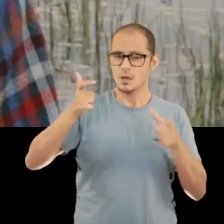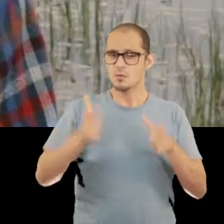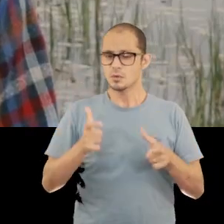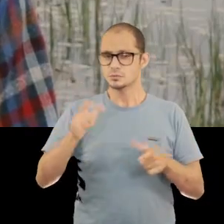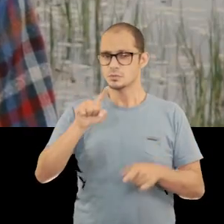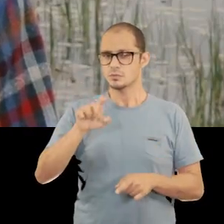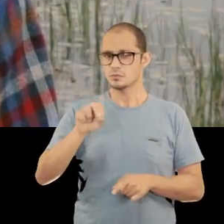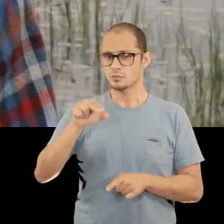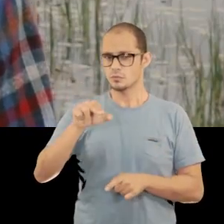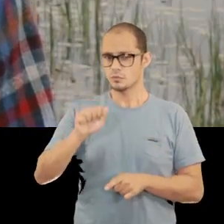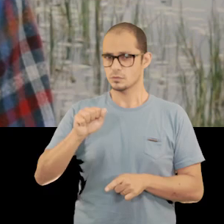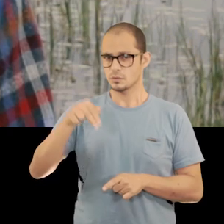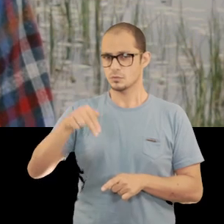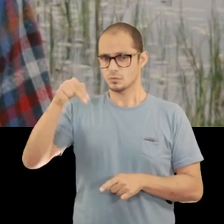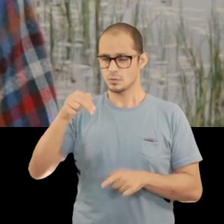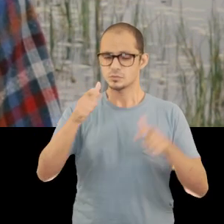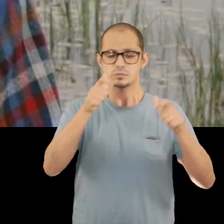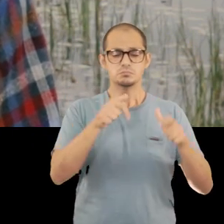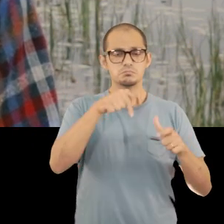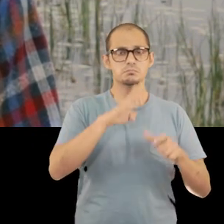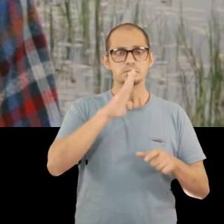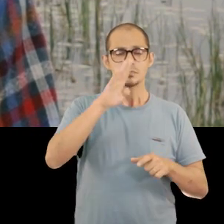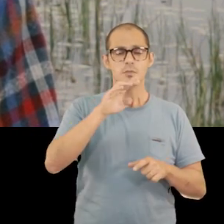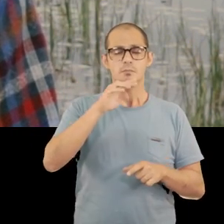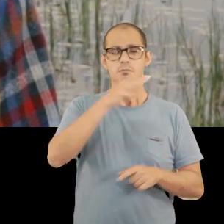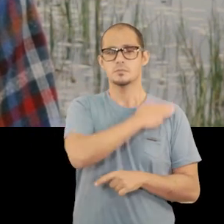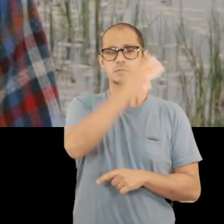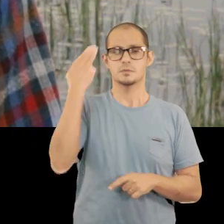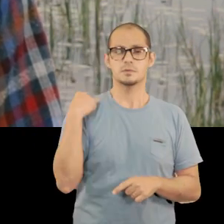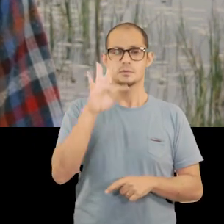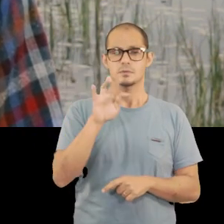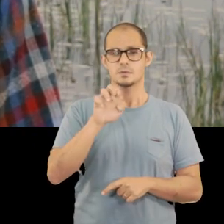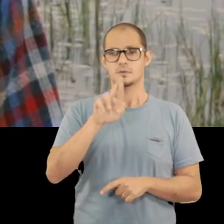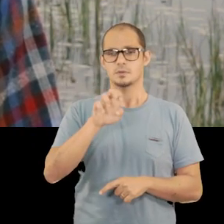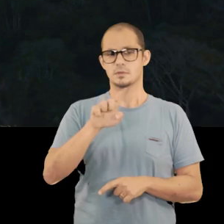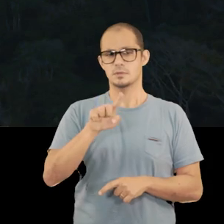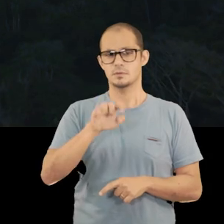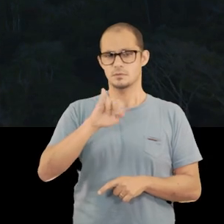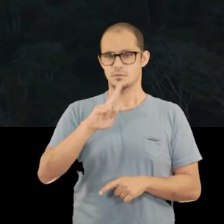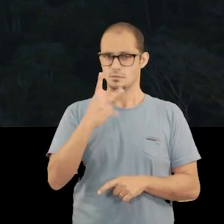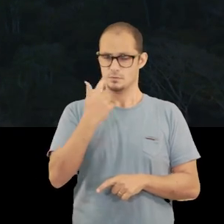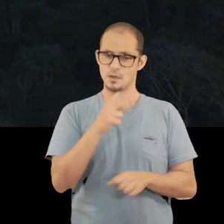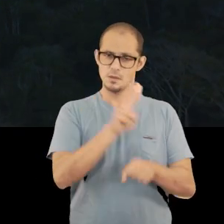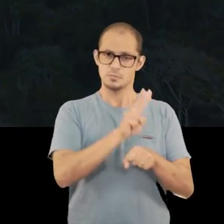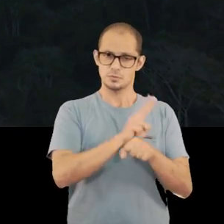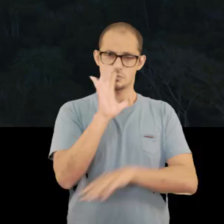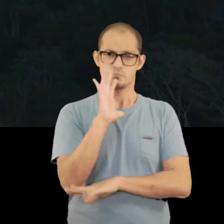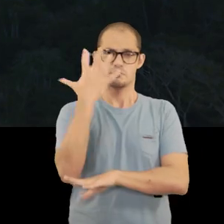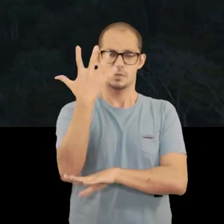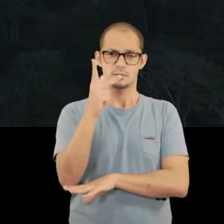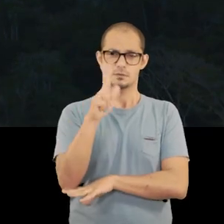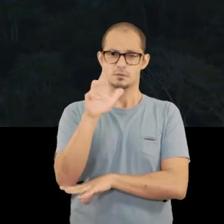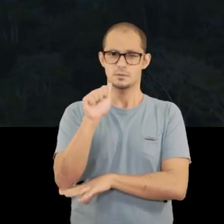zona norte da cidade de Juiz de Fora, especificamente no bairro Santa Terezinha, e ele é uma área contínua com a conhecida APA